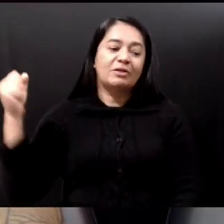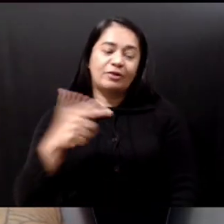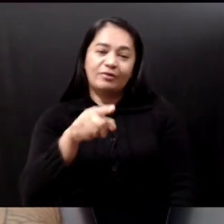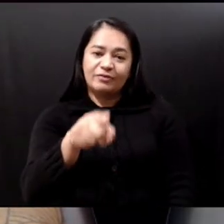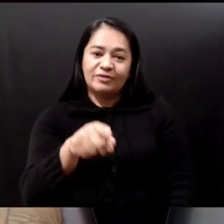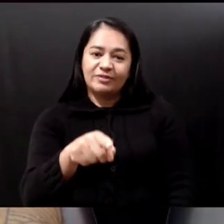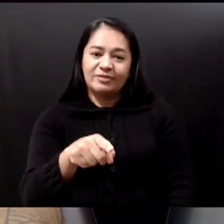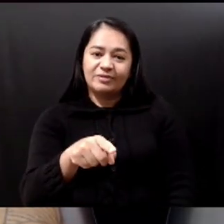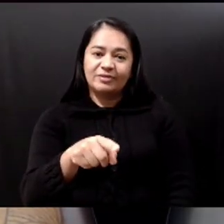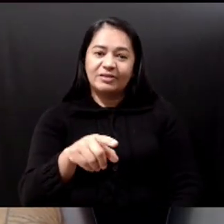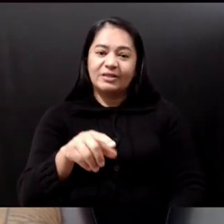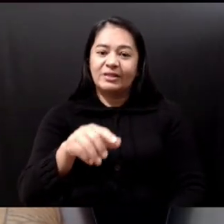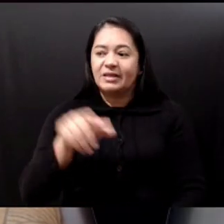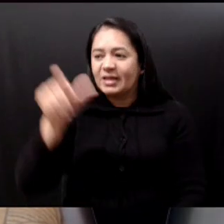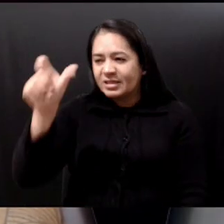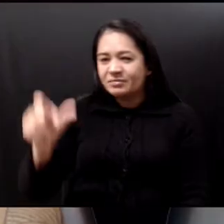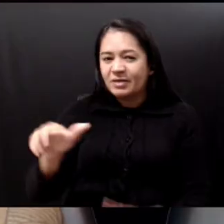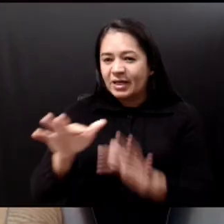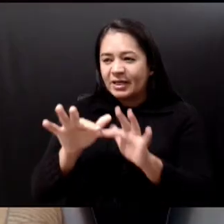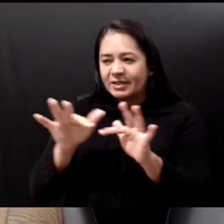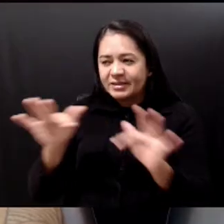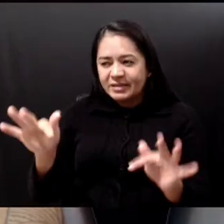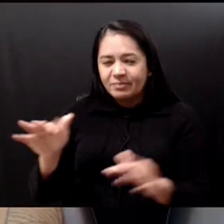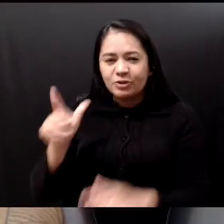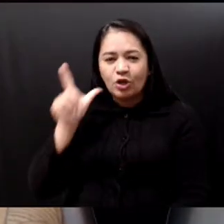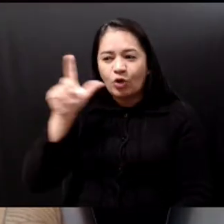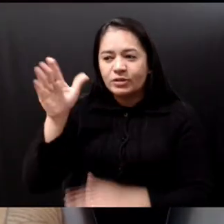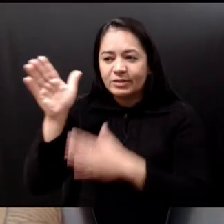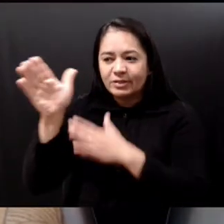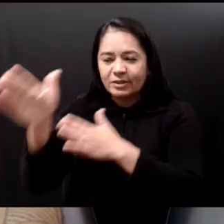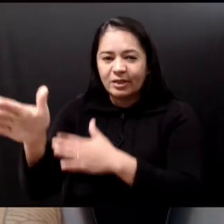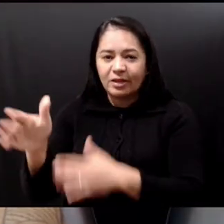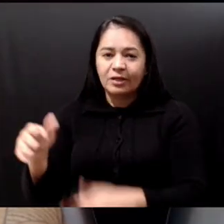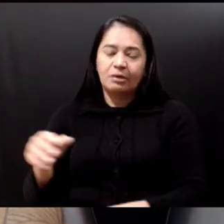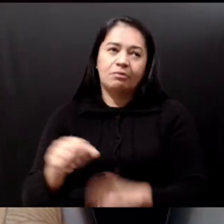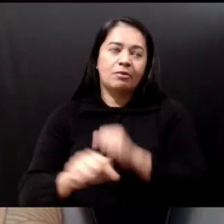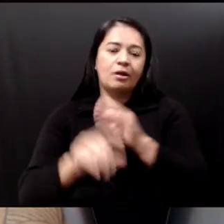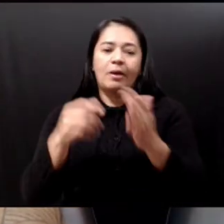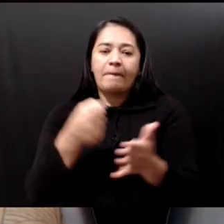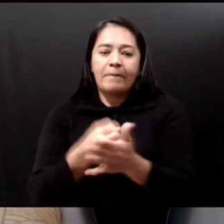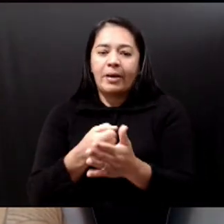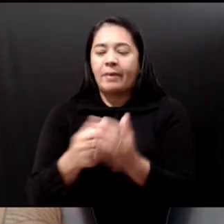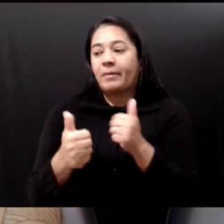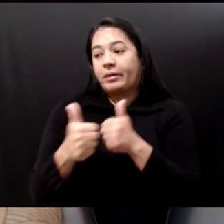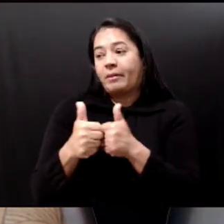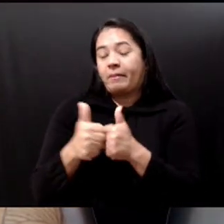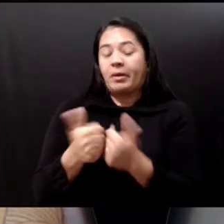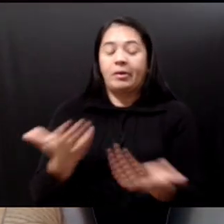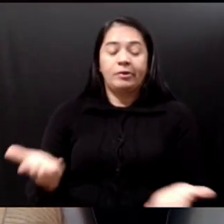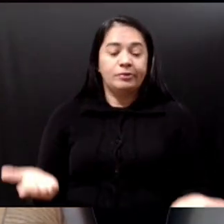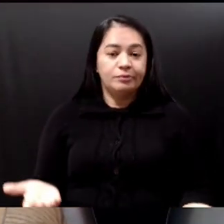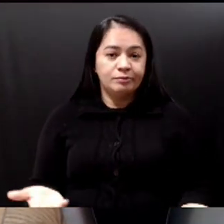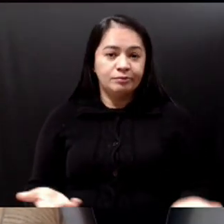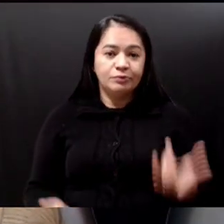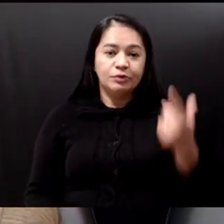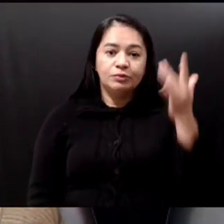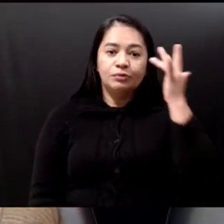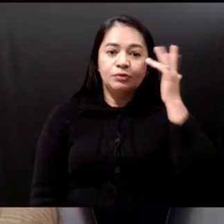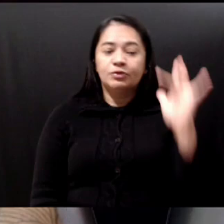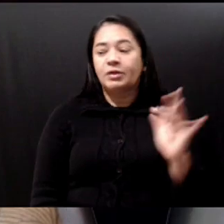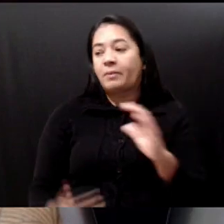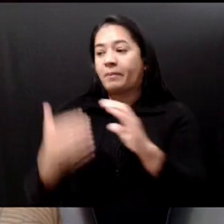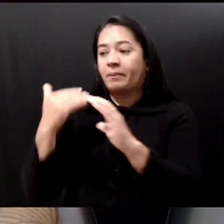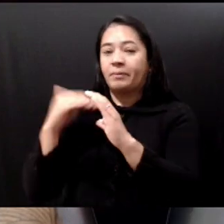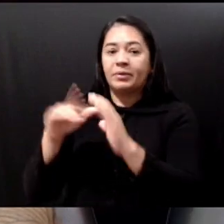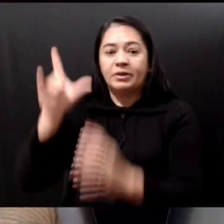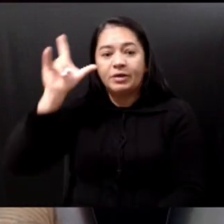atingir. Tem como Hum. atingi-las? Claro, você consegue pagar, para estar próximo delas, você consegue não sei, às vezes mandar uma mensagem no Instagram dela e ela te